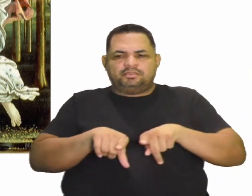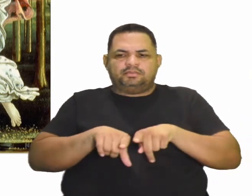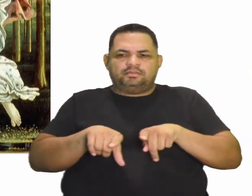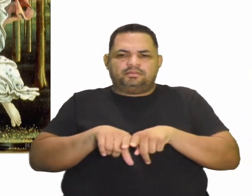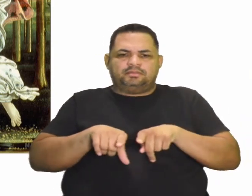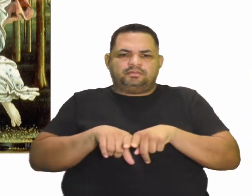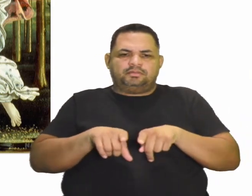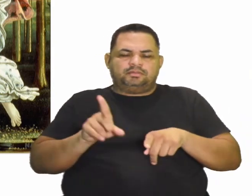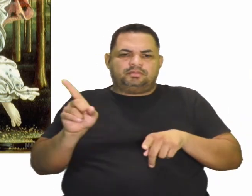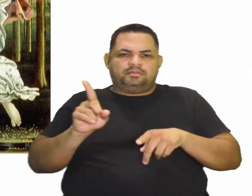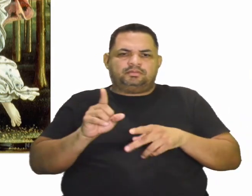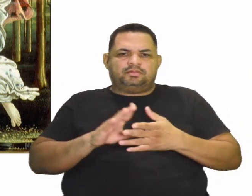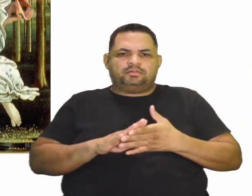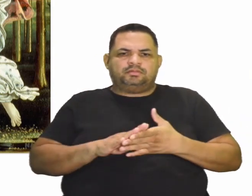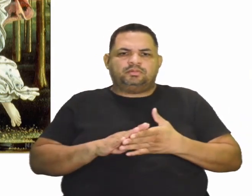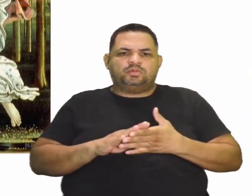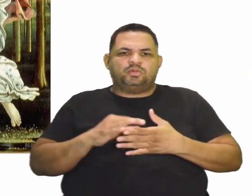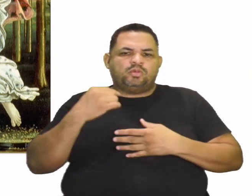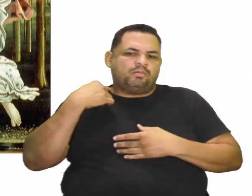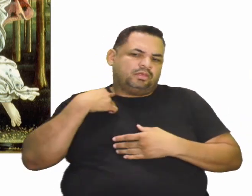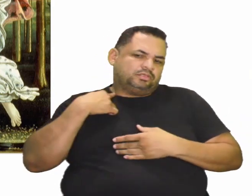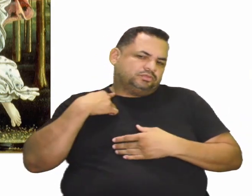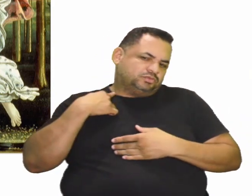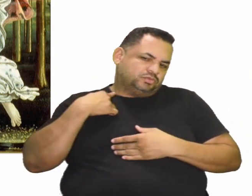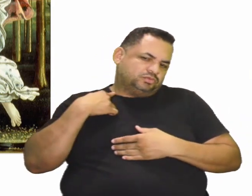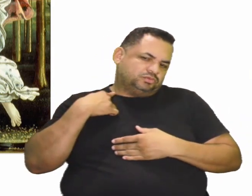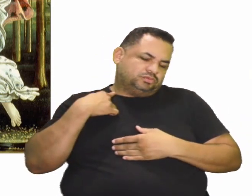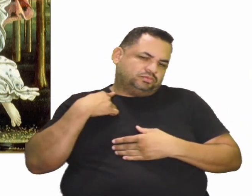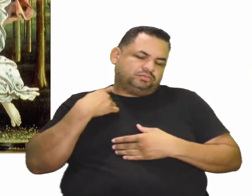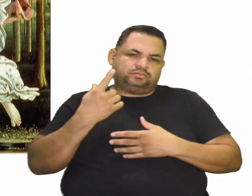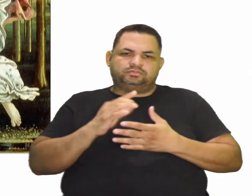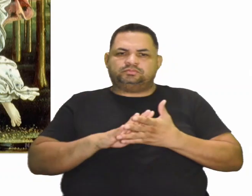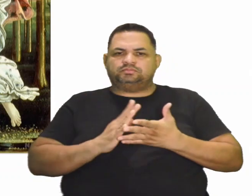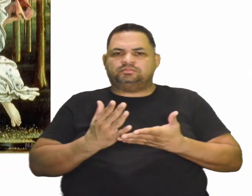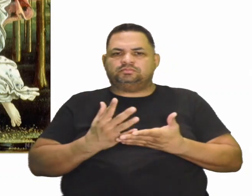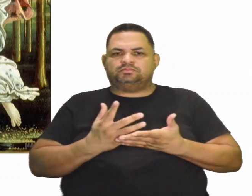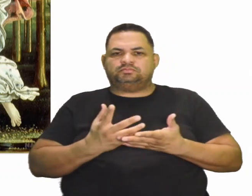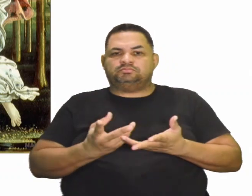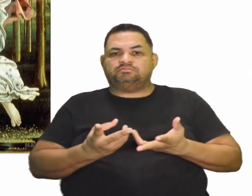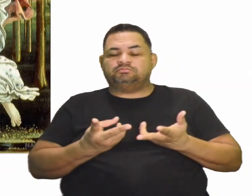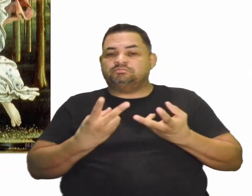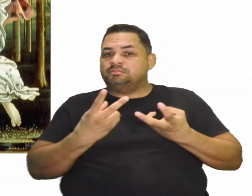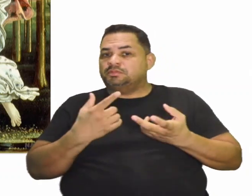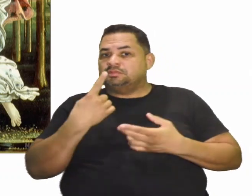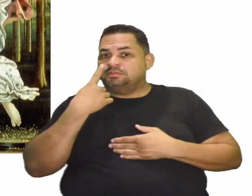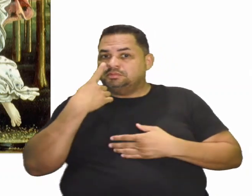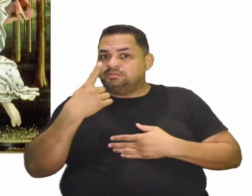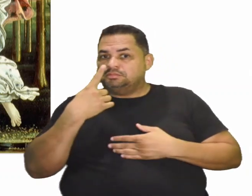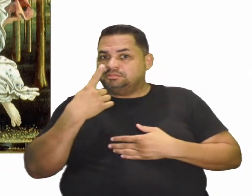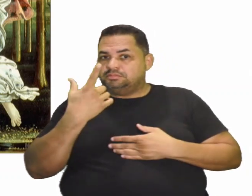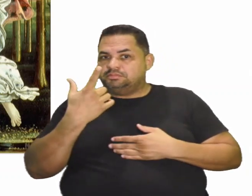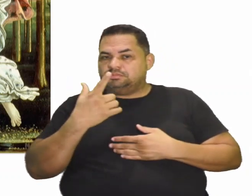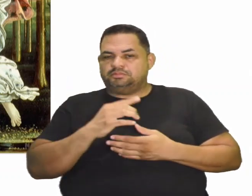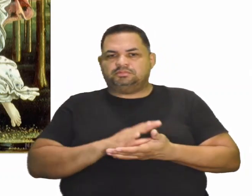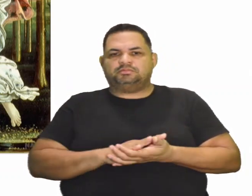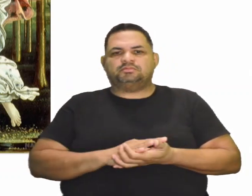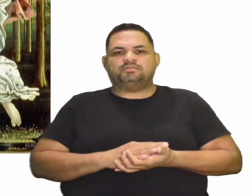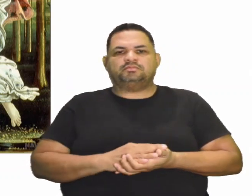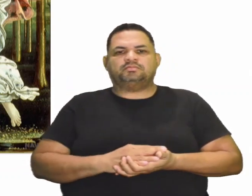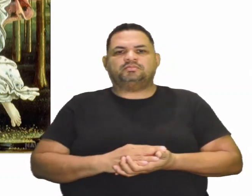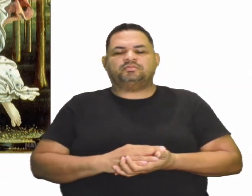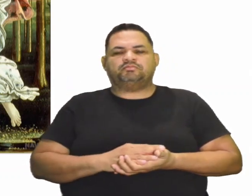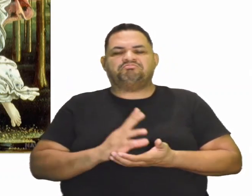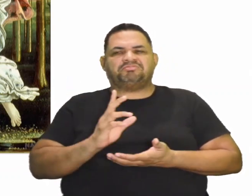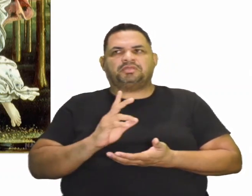uma distorção aqui no pescoço da deusa. Não estou aqui tentando desmerecer a obra, né? Eu